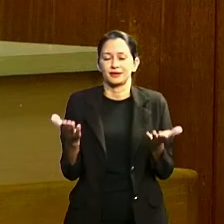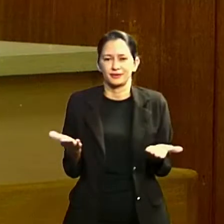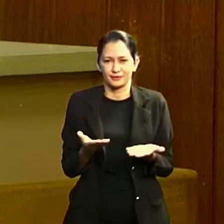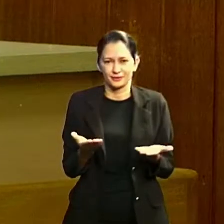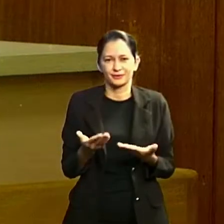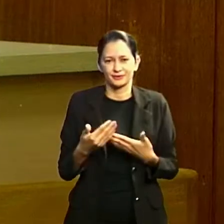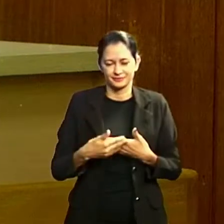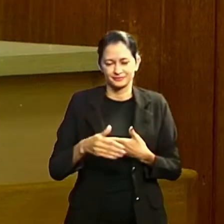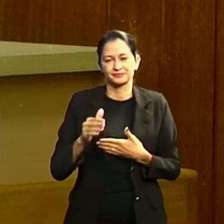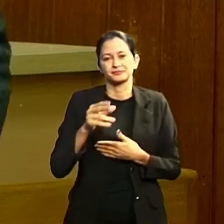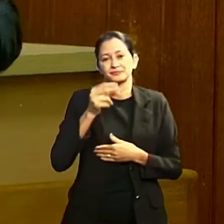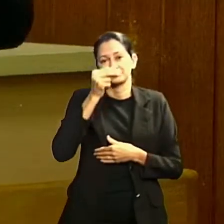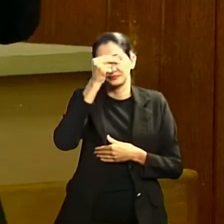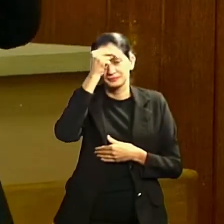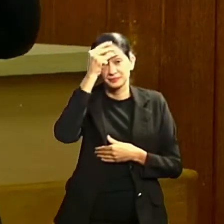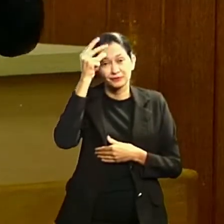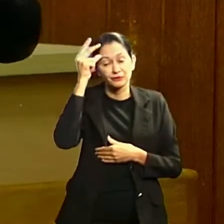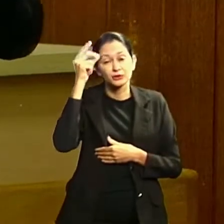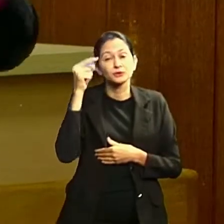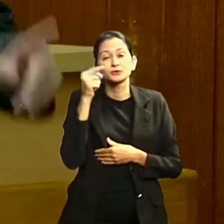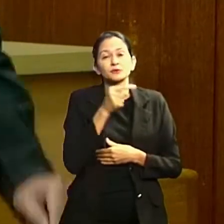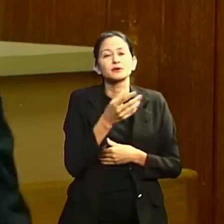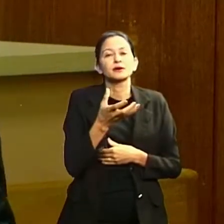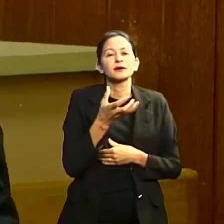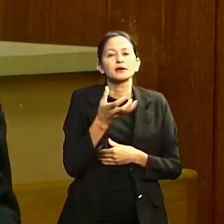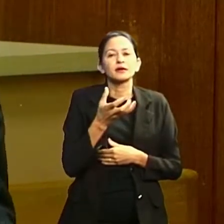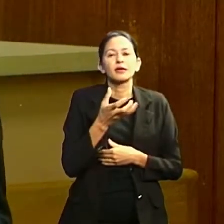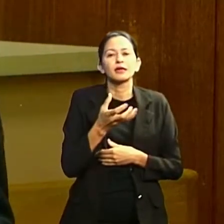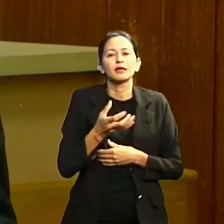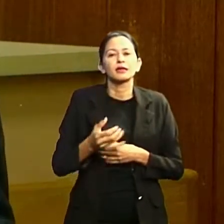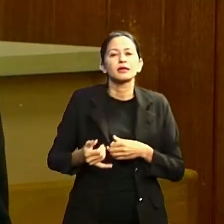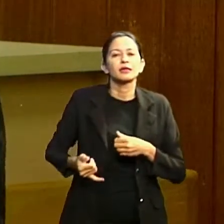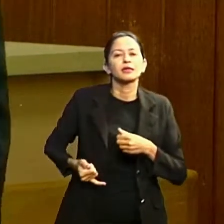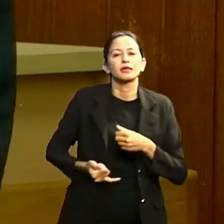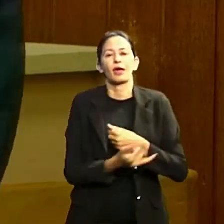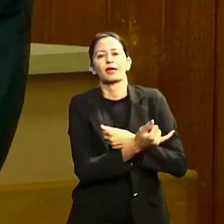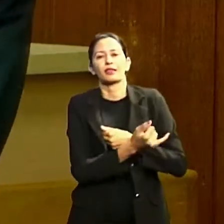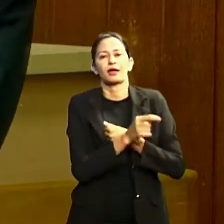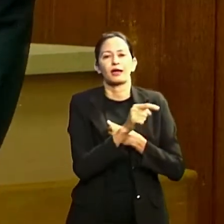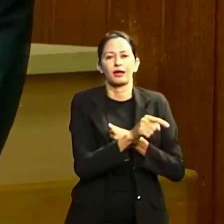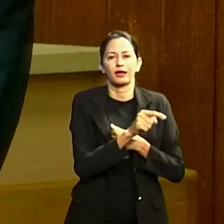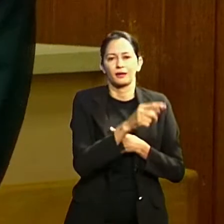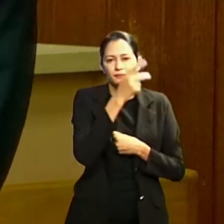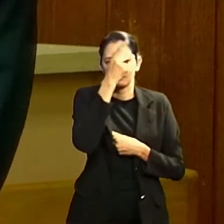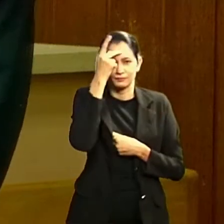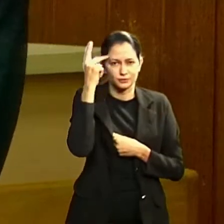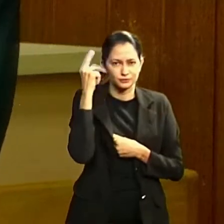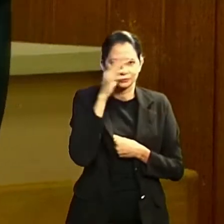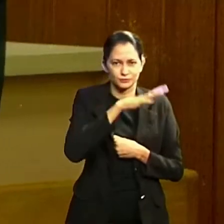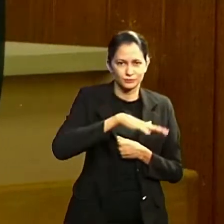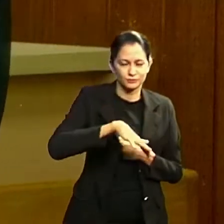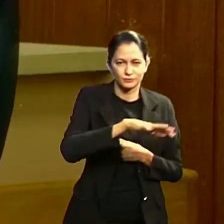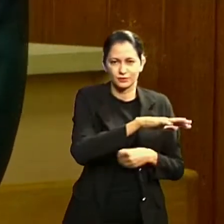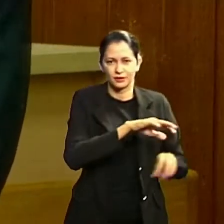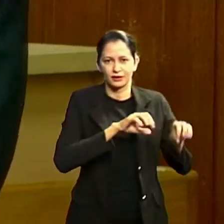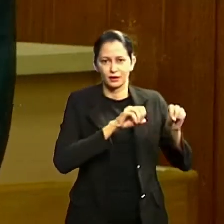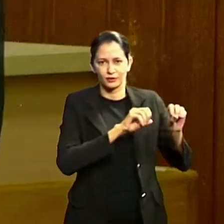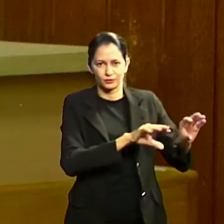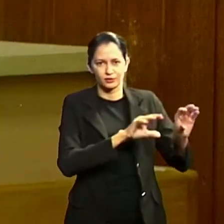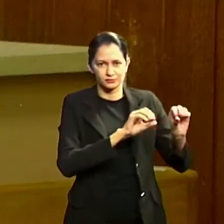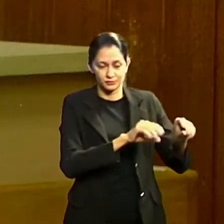agora a prefeitura está querendo dar um calote na educação, quer dar um calote.